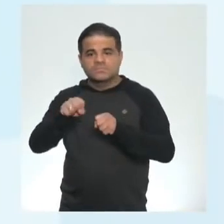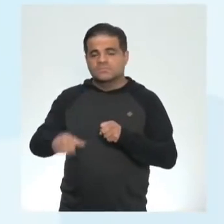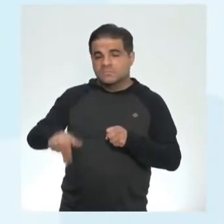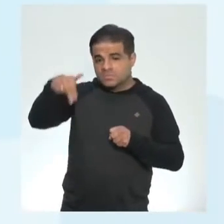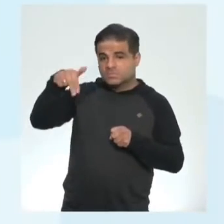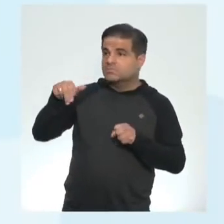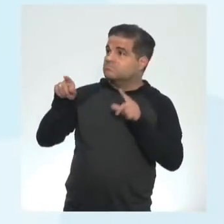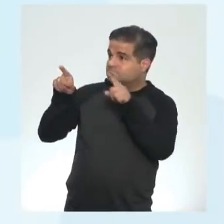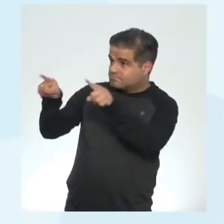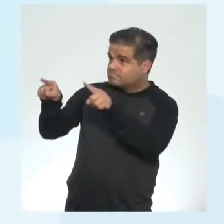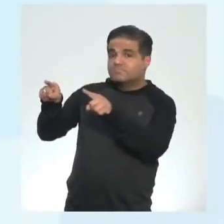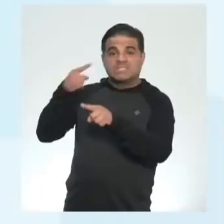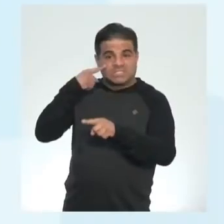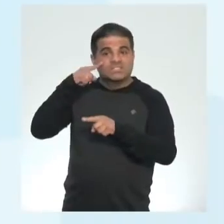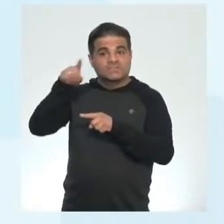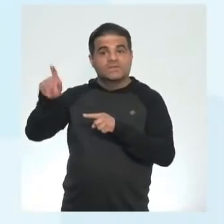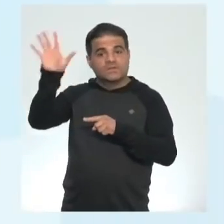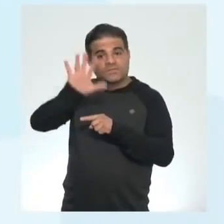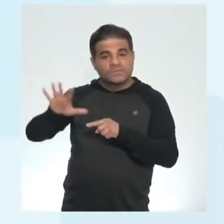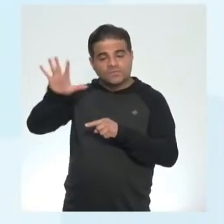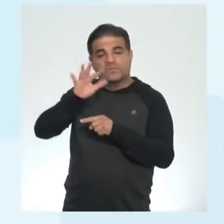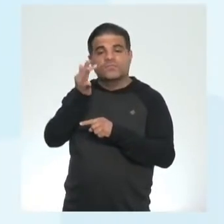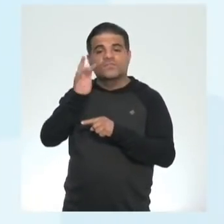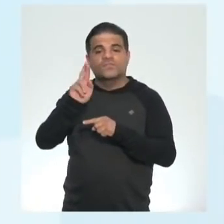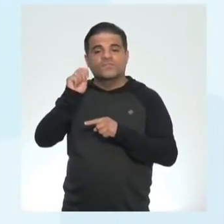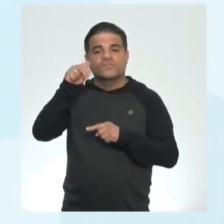essa imagem das tropas